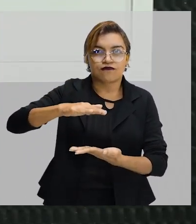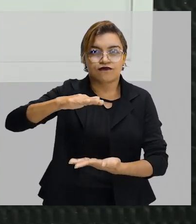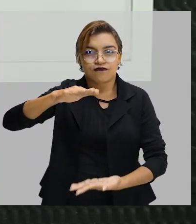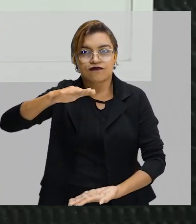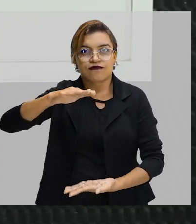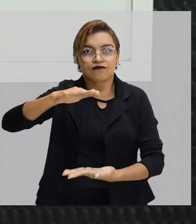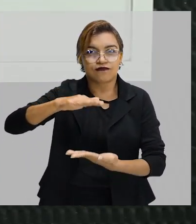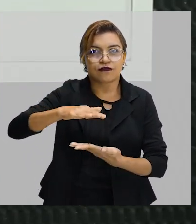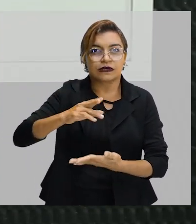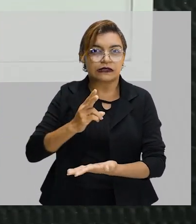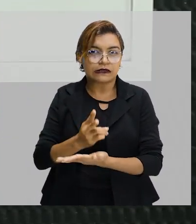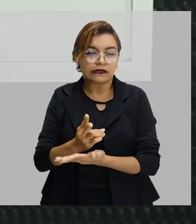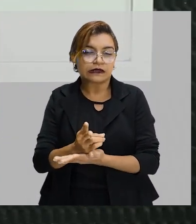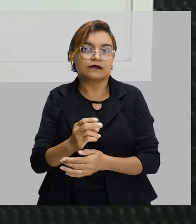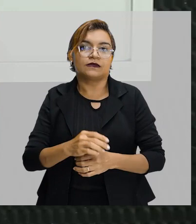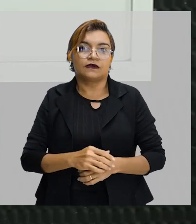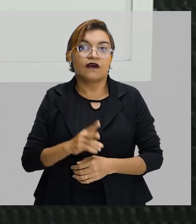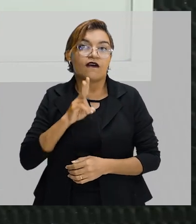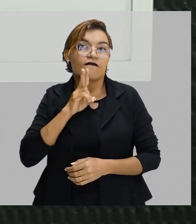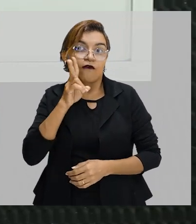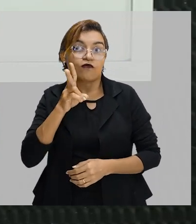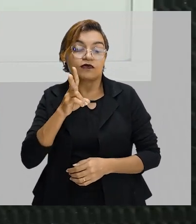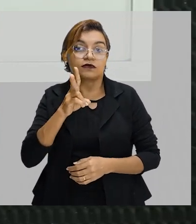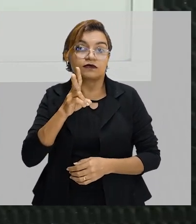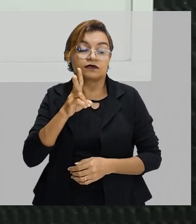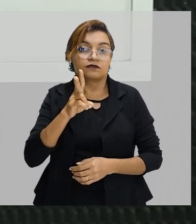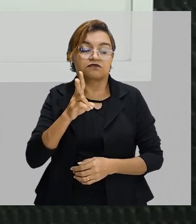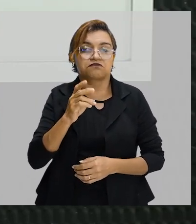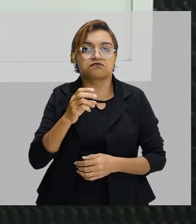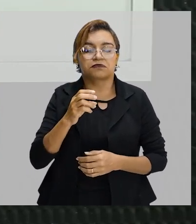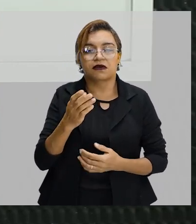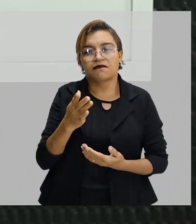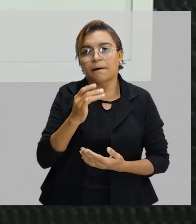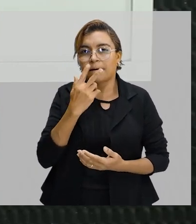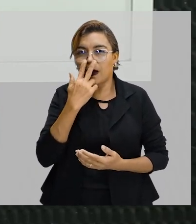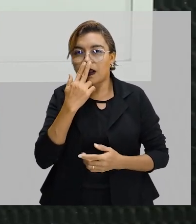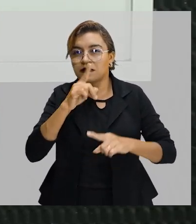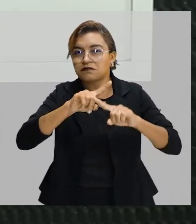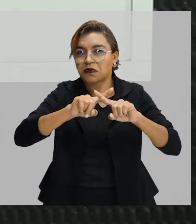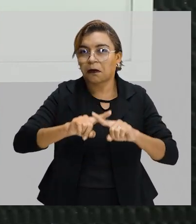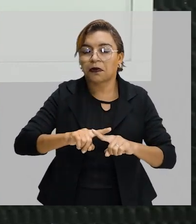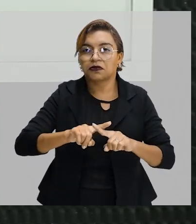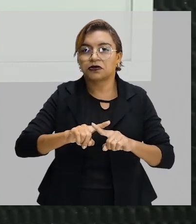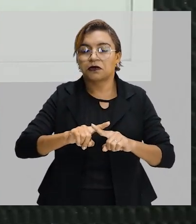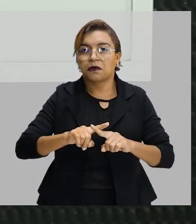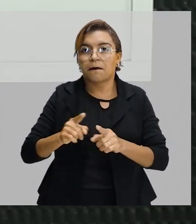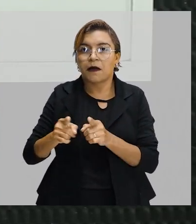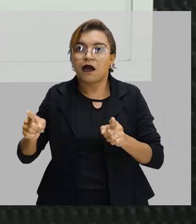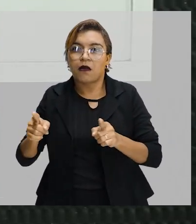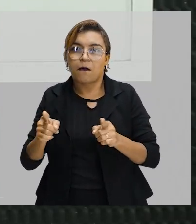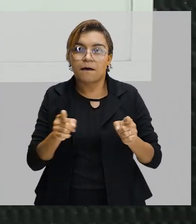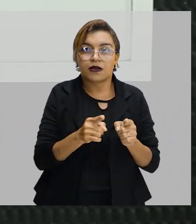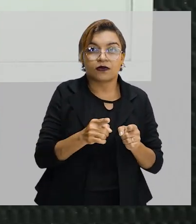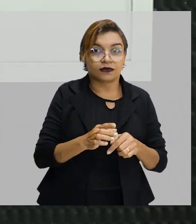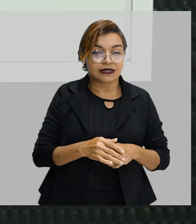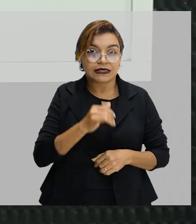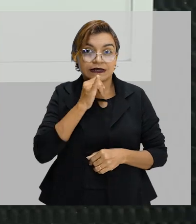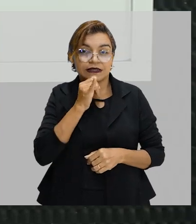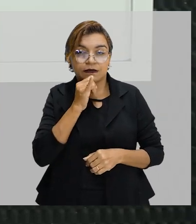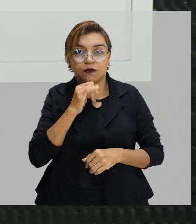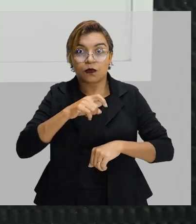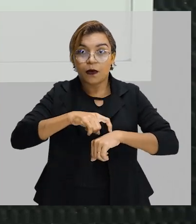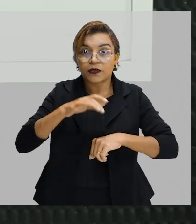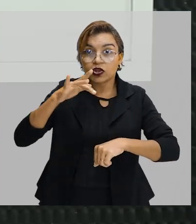Competindo as forças, quem é maior e quem é menor. Vai ser o seguinte, ó. Quando ele é tocado